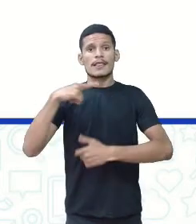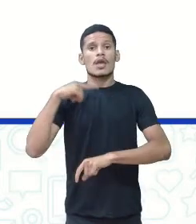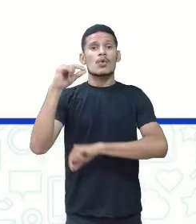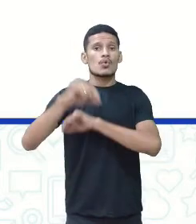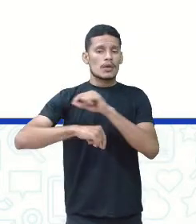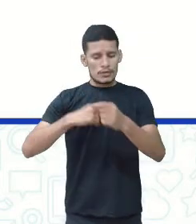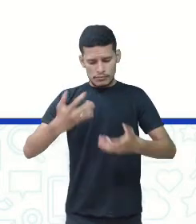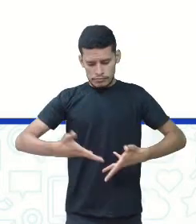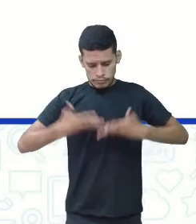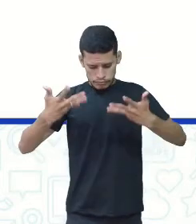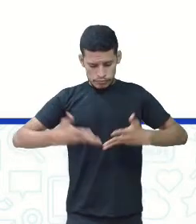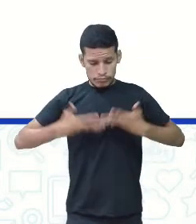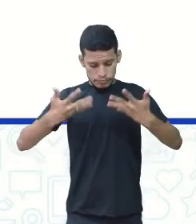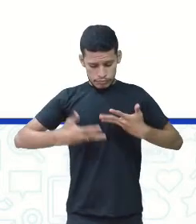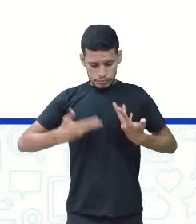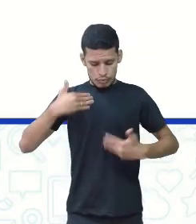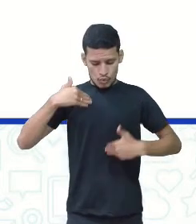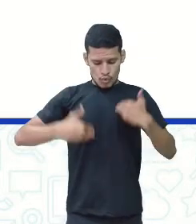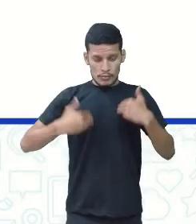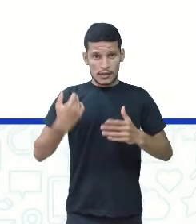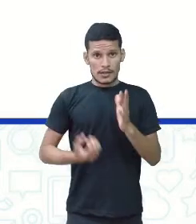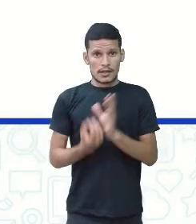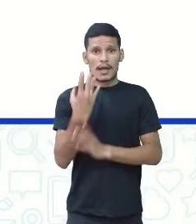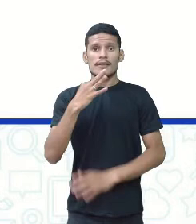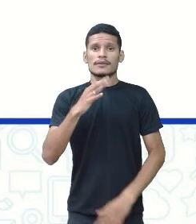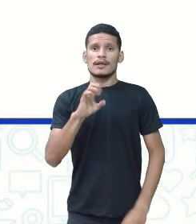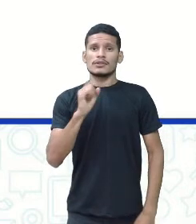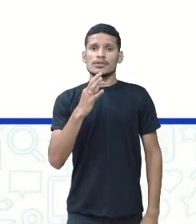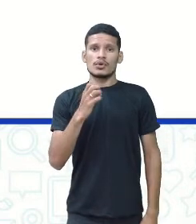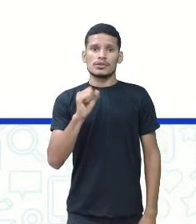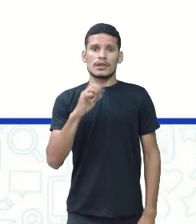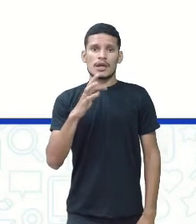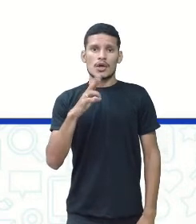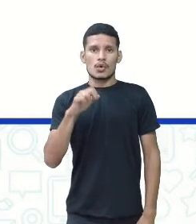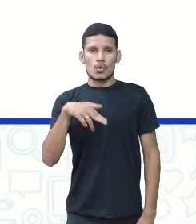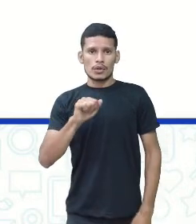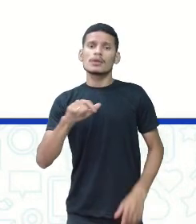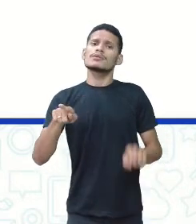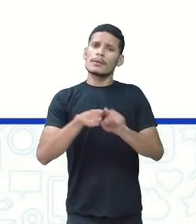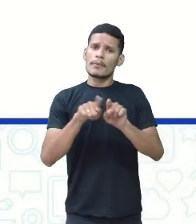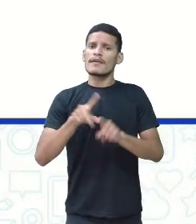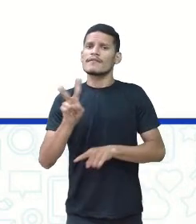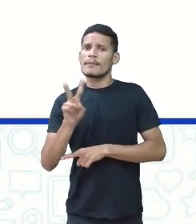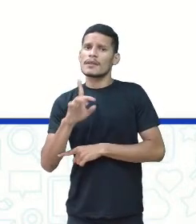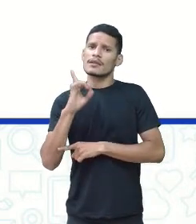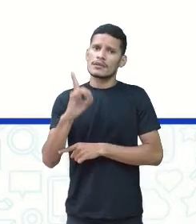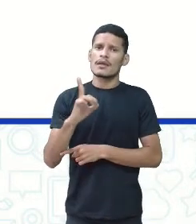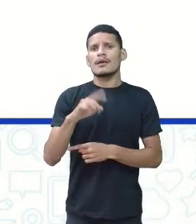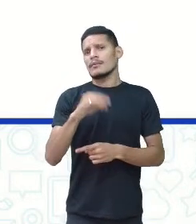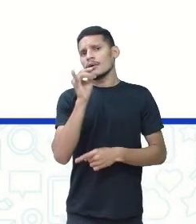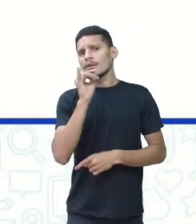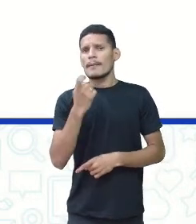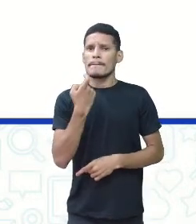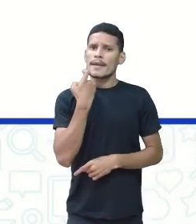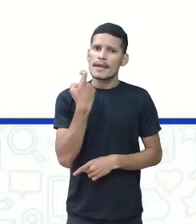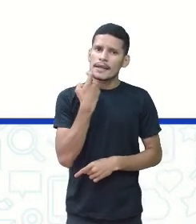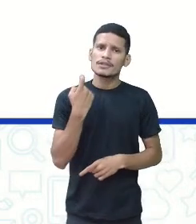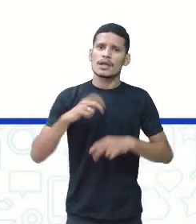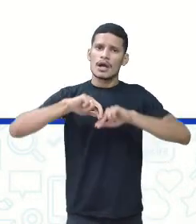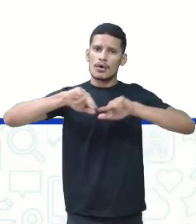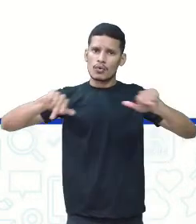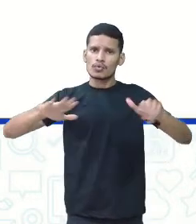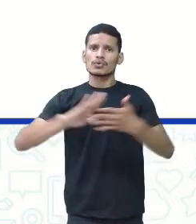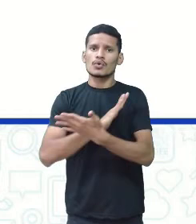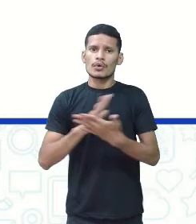que vão dar um estímulo para o seu corpo produzir mais testosterona. Então, alimentos também ricos em vitamina D, como salmão, sardinha e